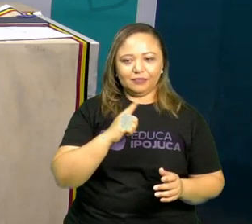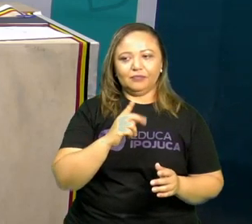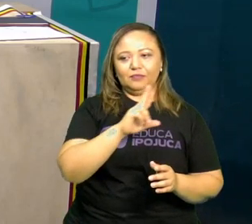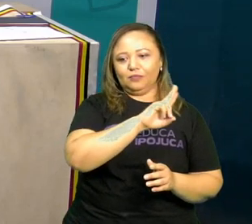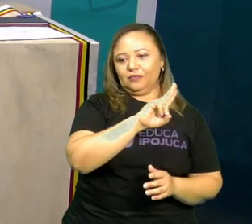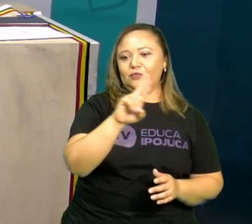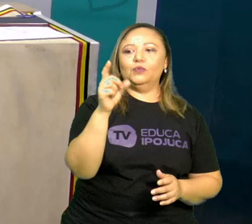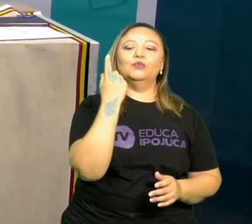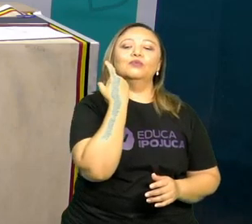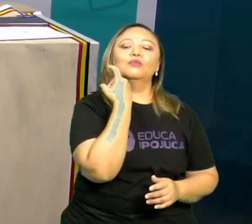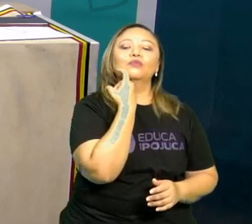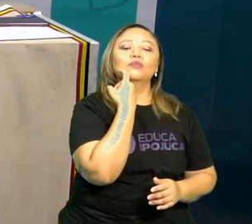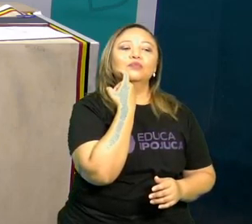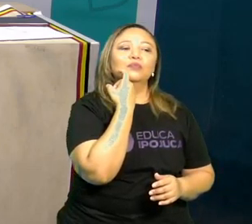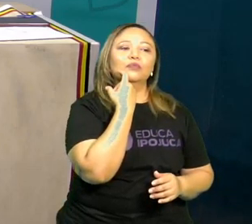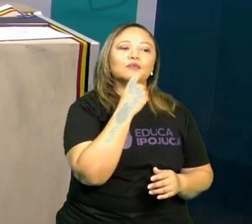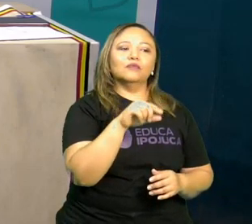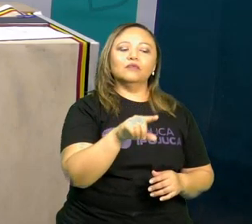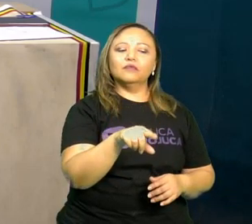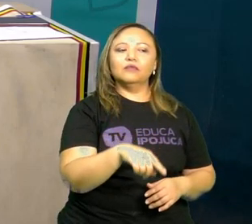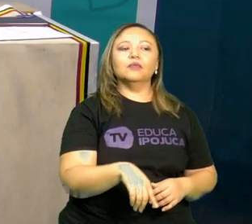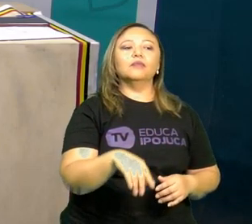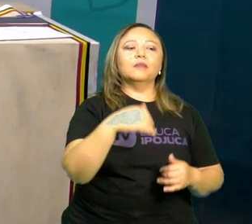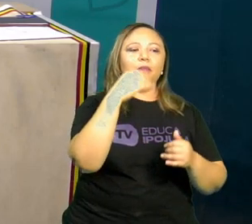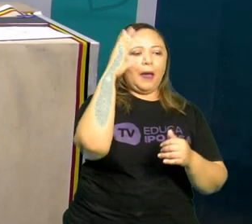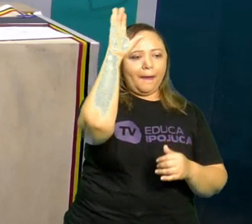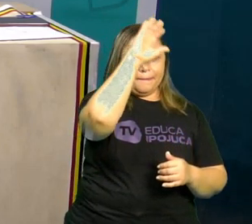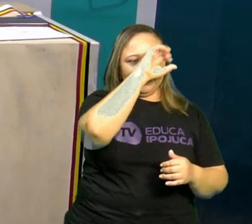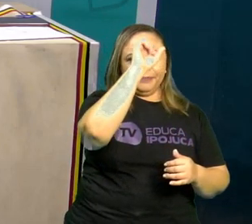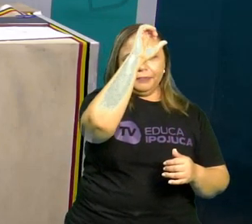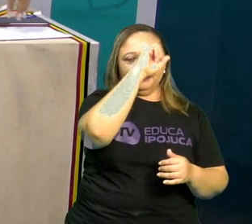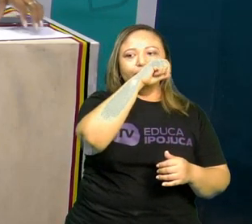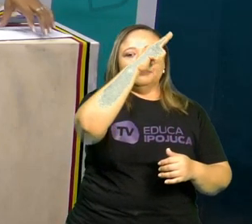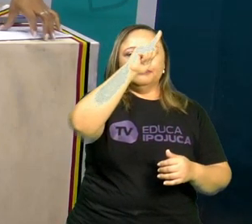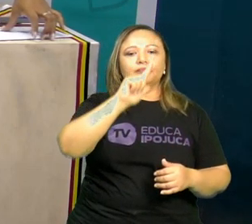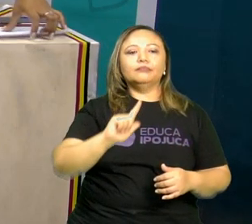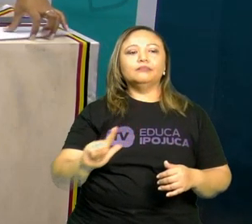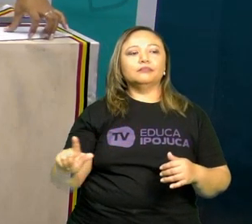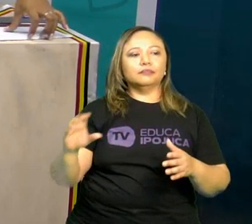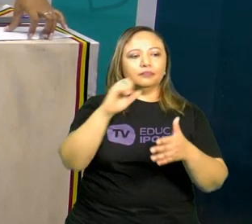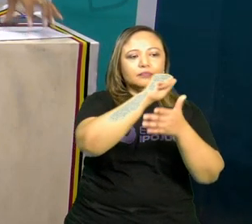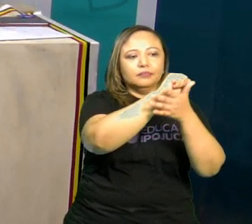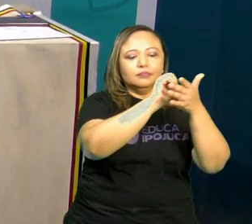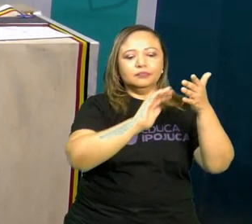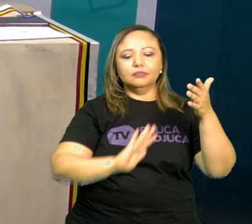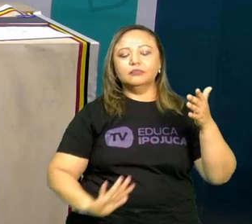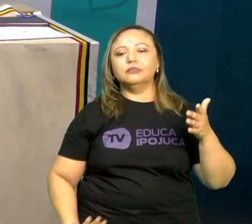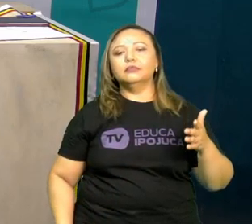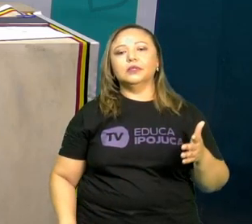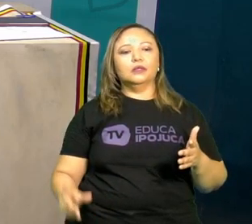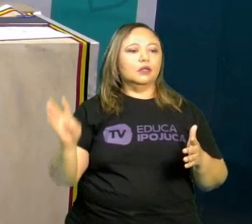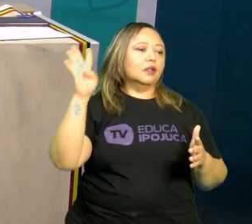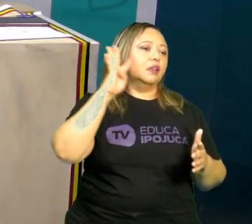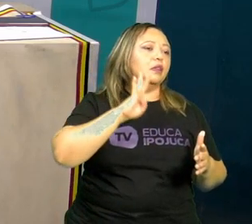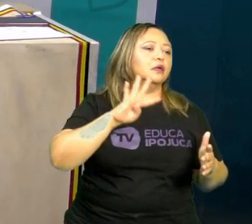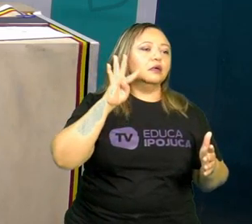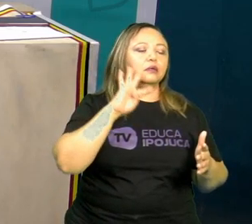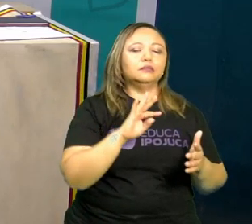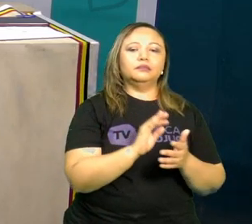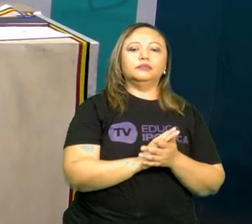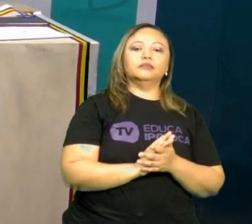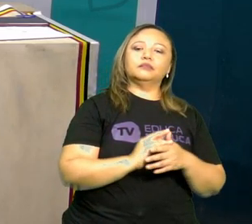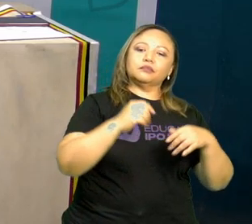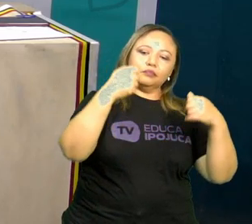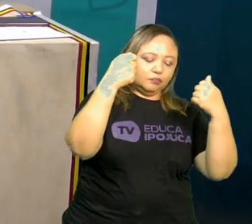aí mais vamos ver mais uma atividade bem legal e para essa atividade a